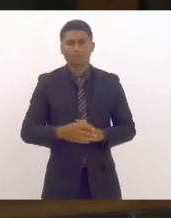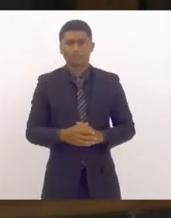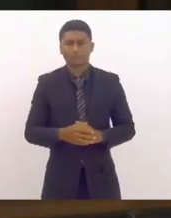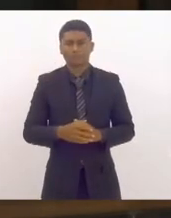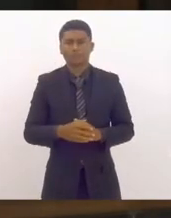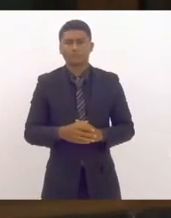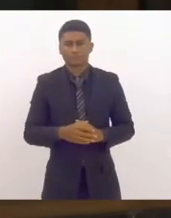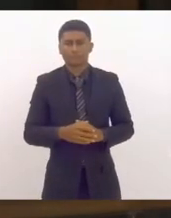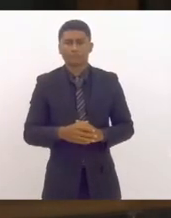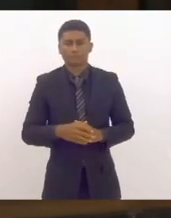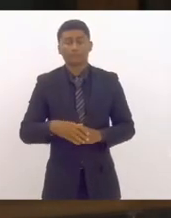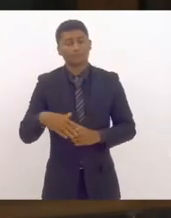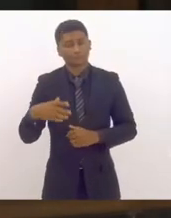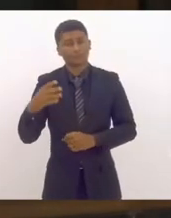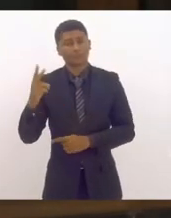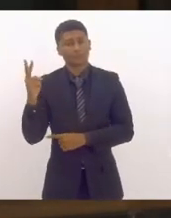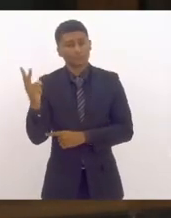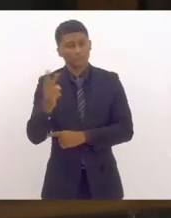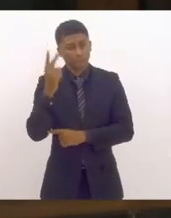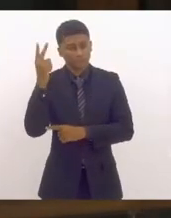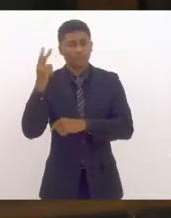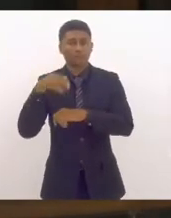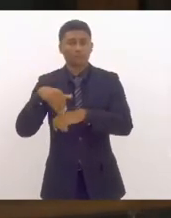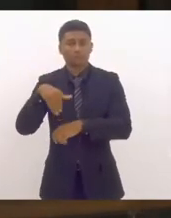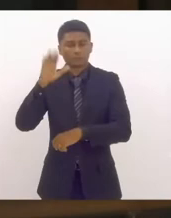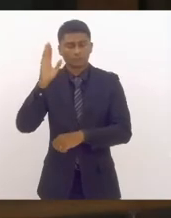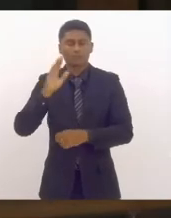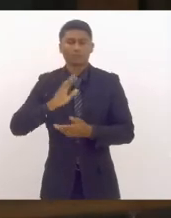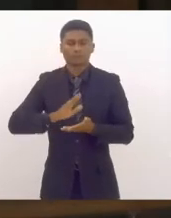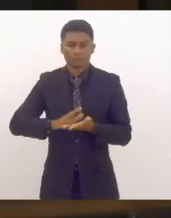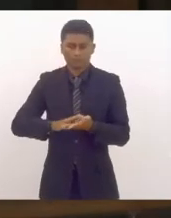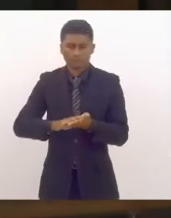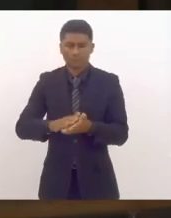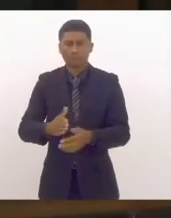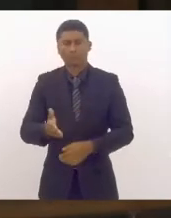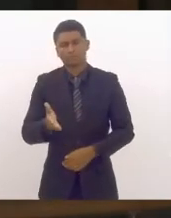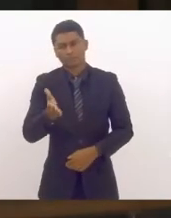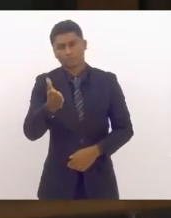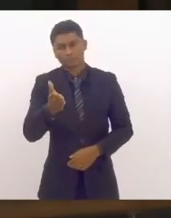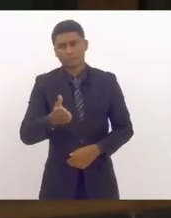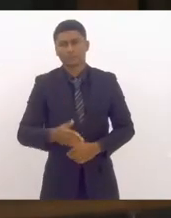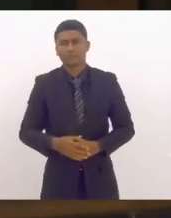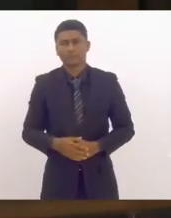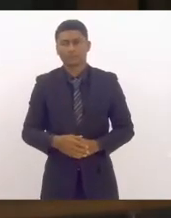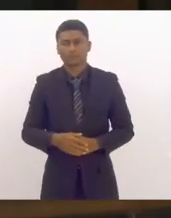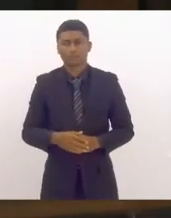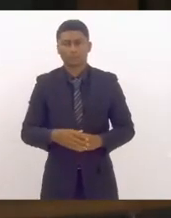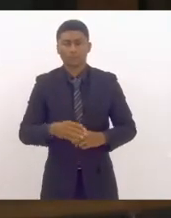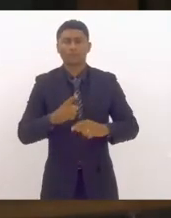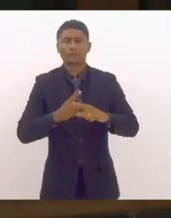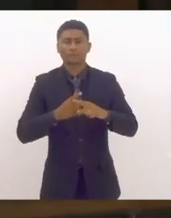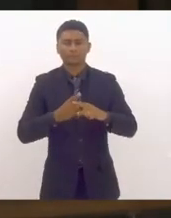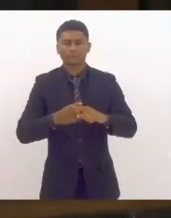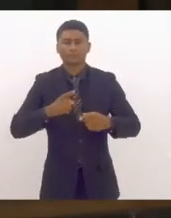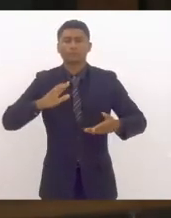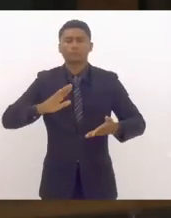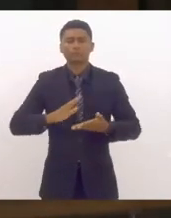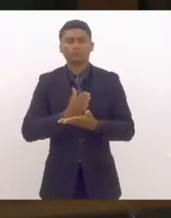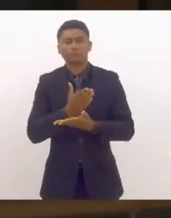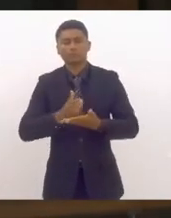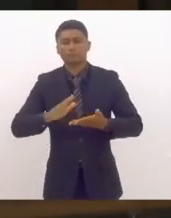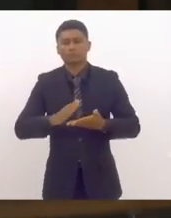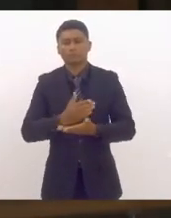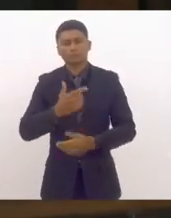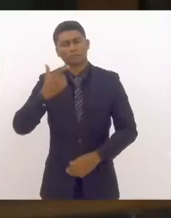valorizam mais essa questão. Então, parabenizando Vossa Excelência, porque para alguns, até às